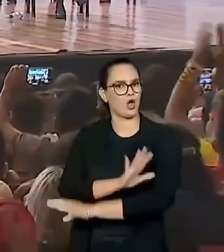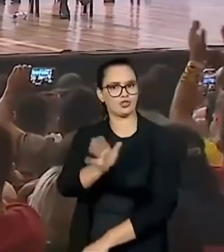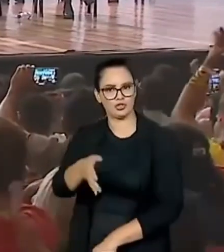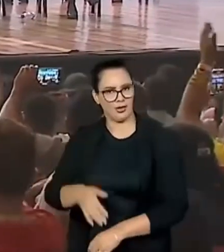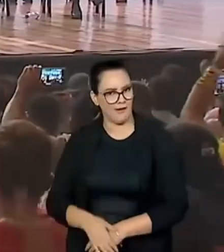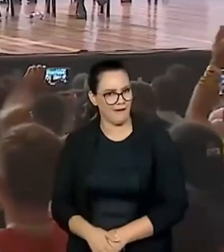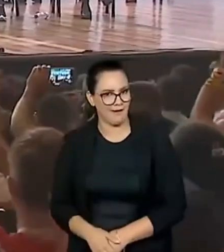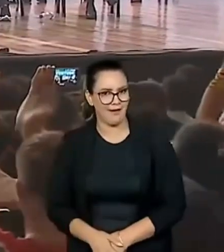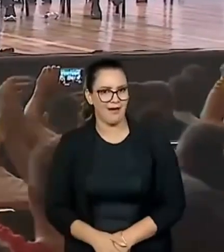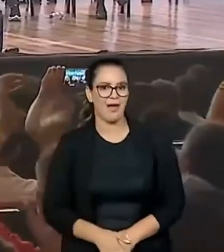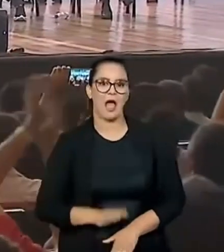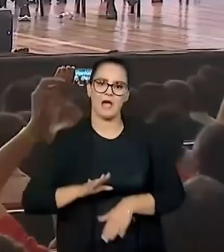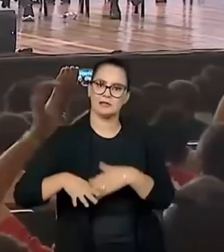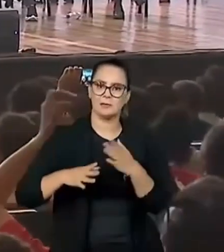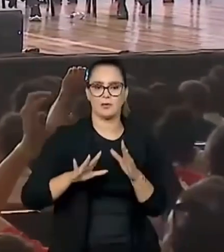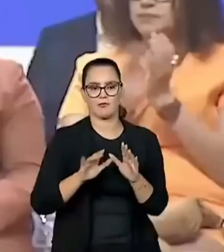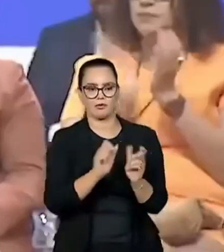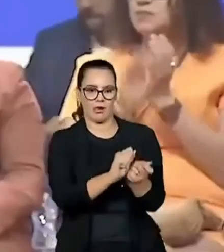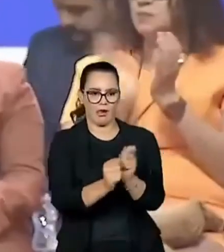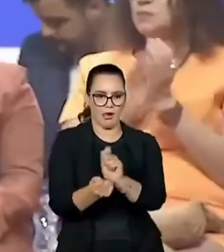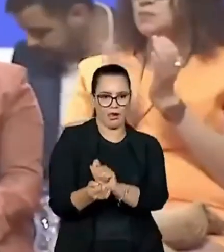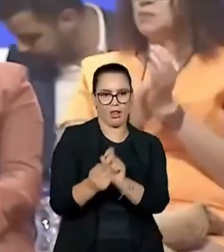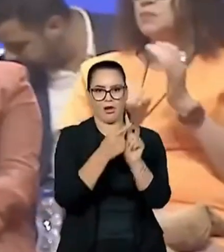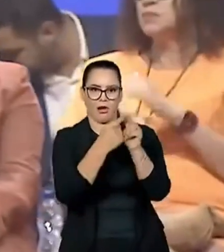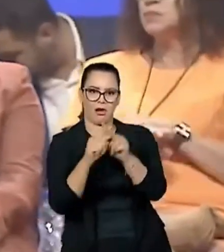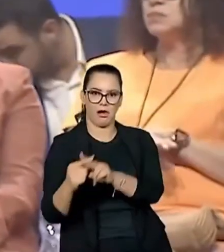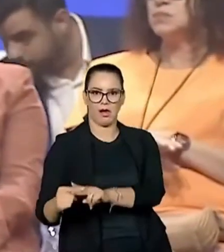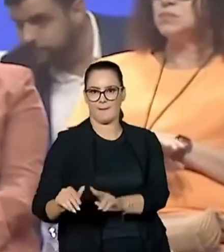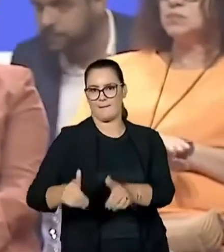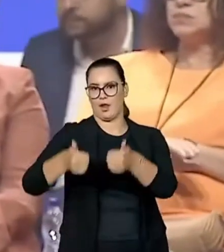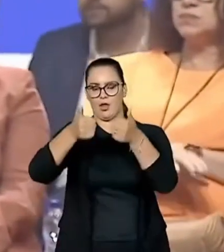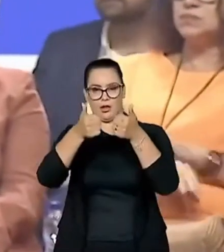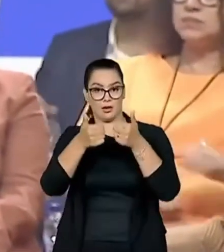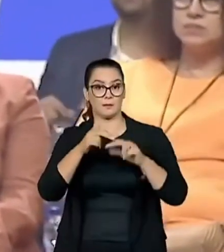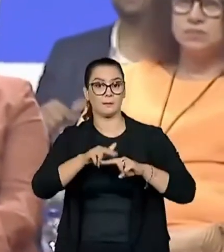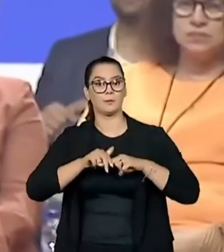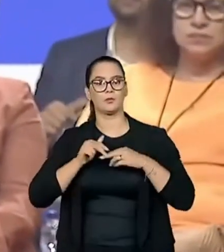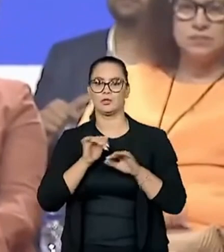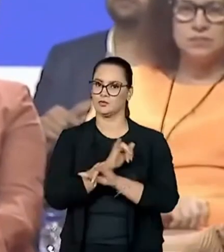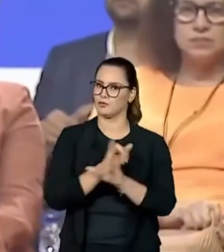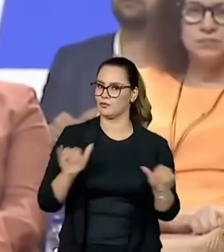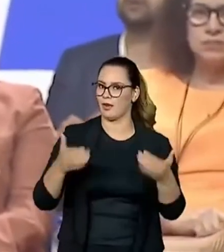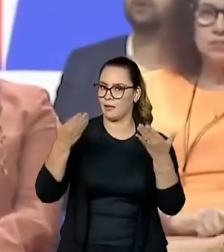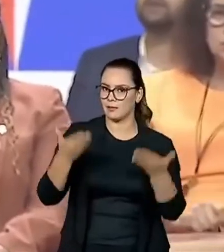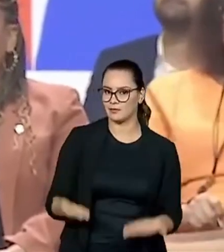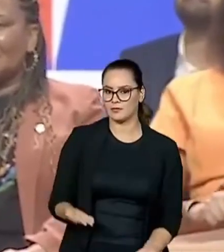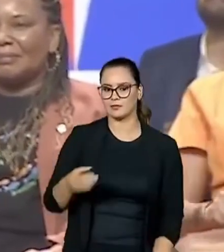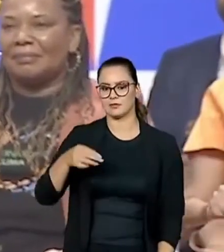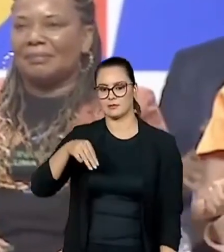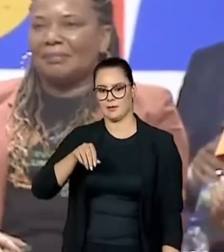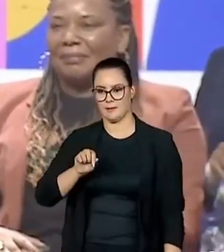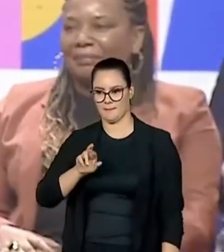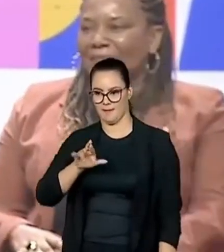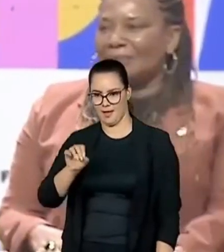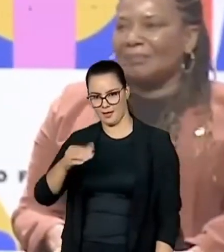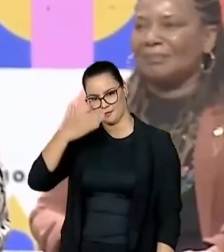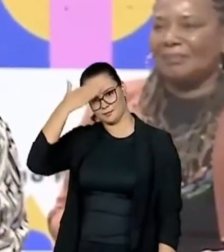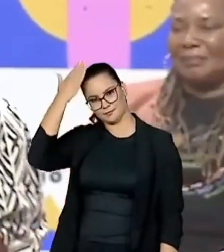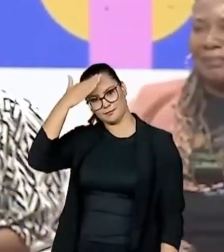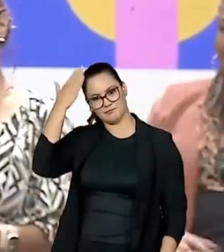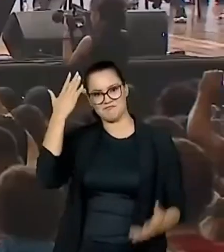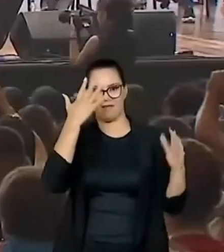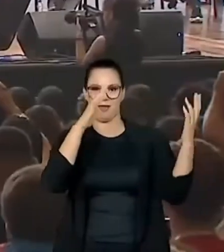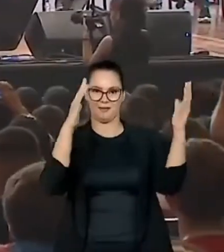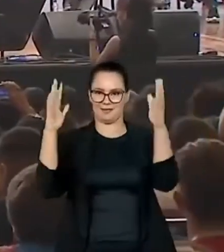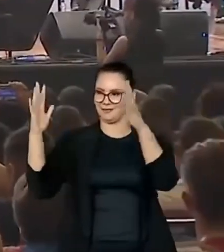sabe, moldá-lo para ficar melhor. Por isso eu quero dizer, meu caro Márcio, parabéns por essa